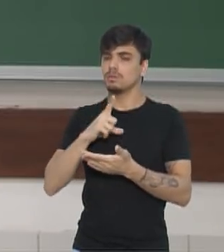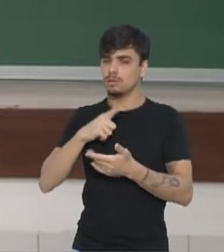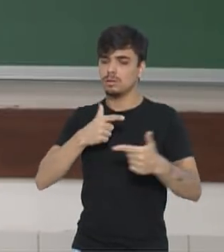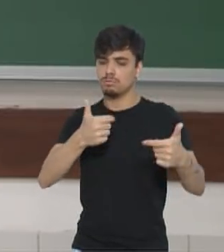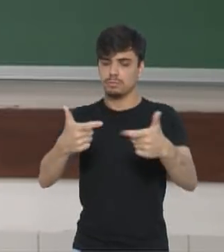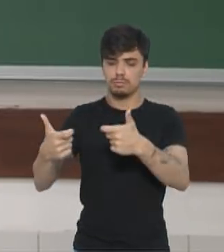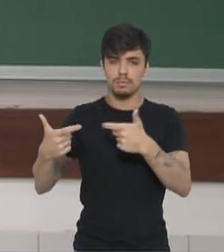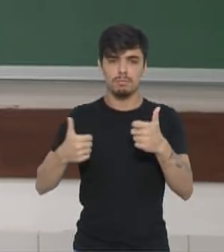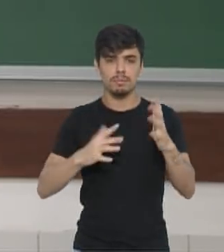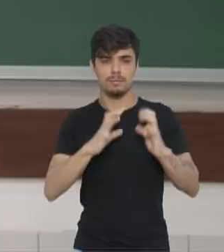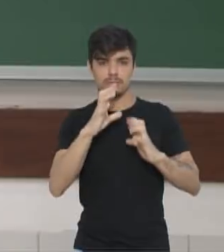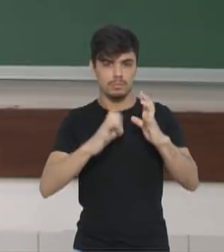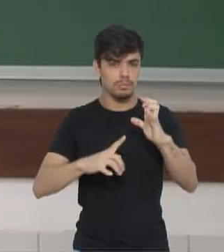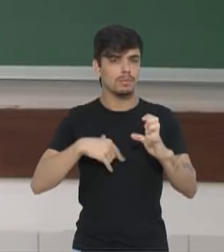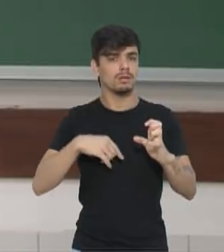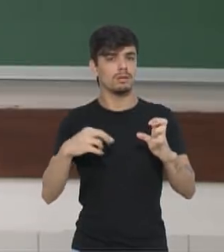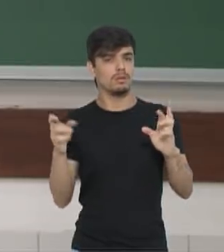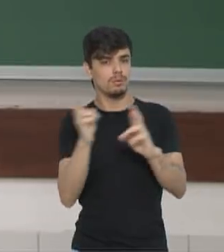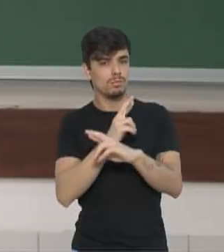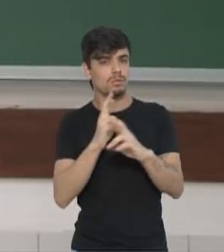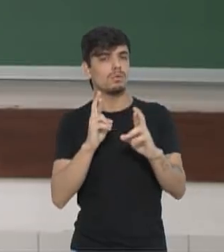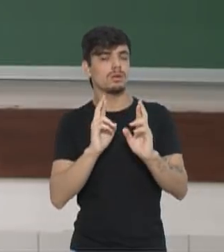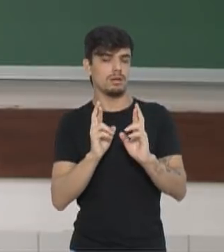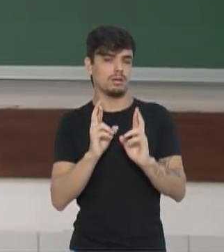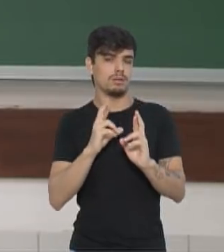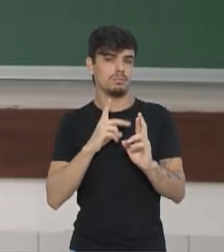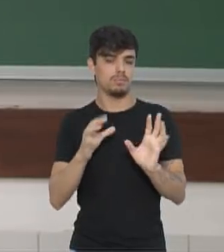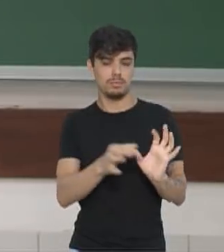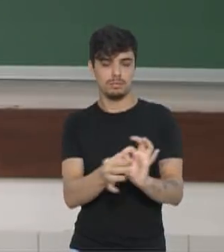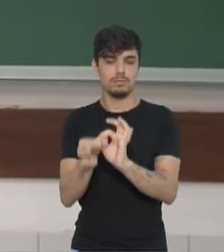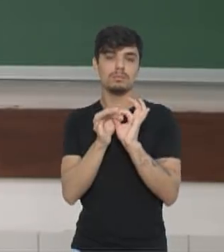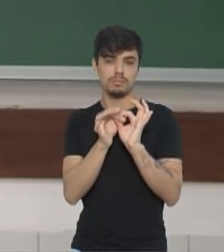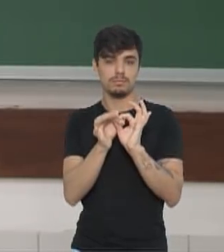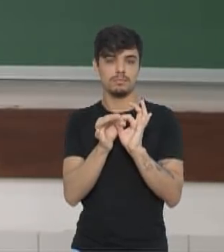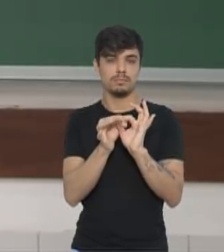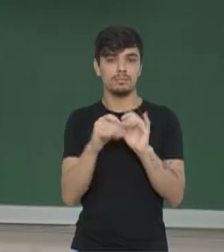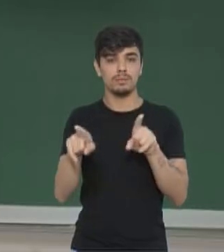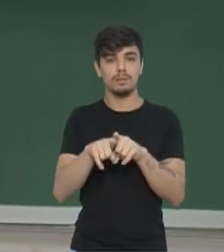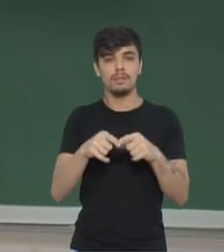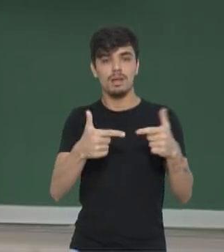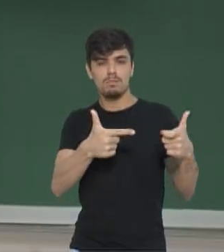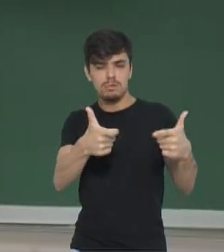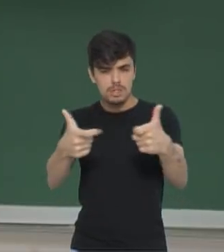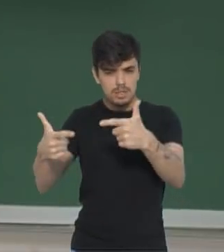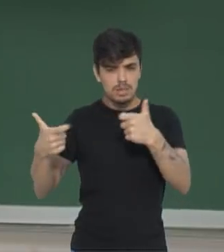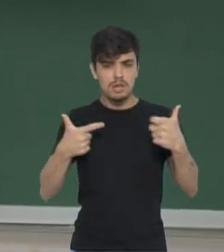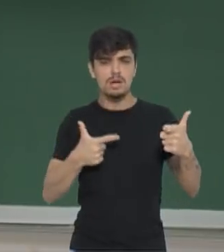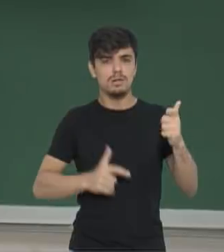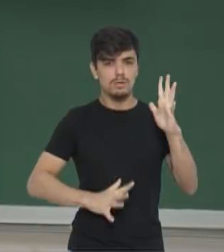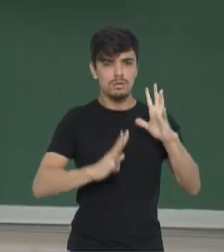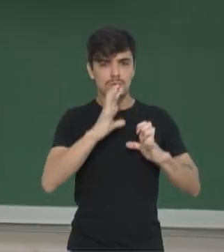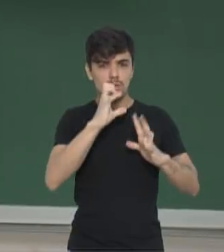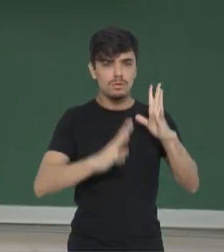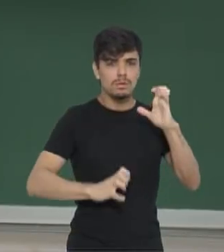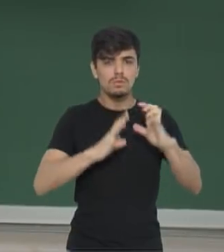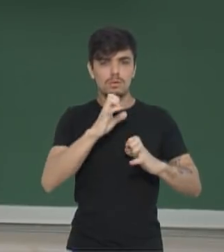eles, conflitos, tinham relações de aliança, relações de guerra e de conflito e de